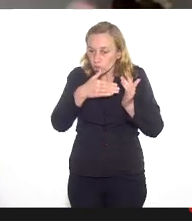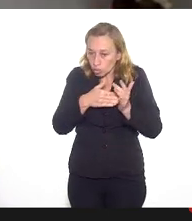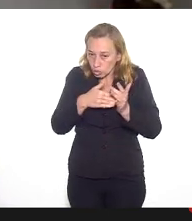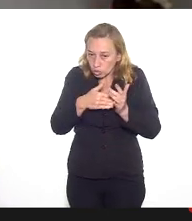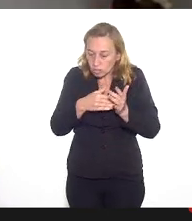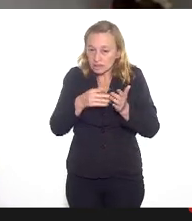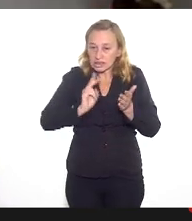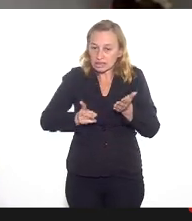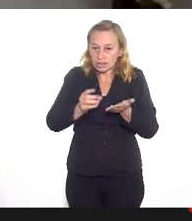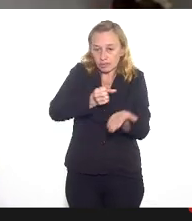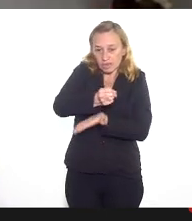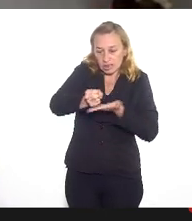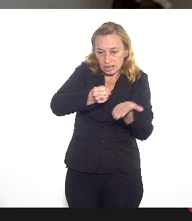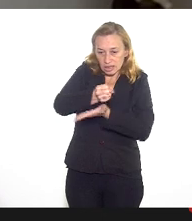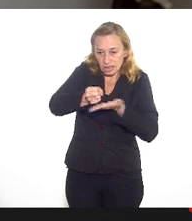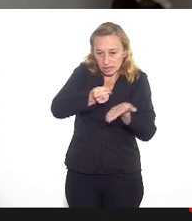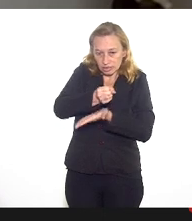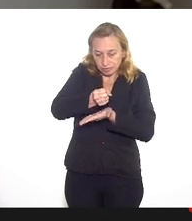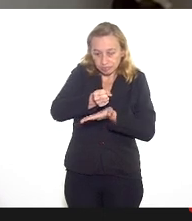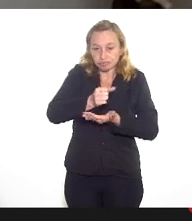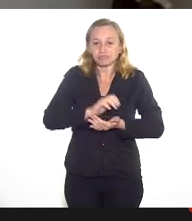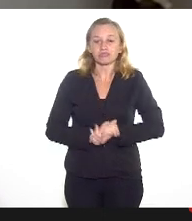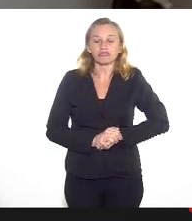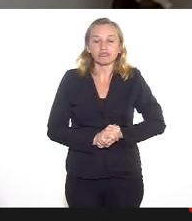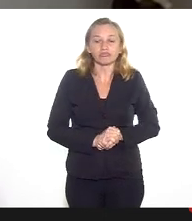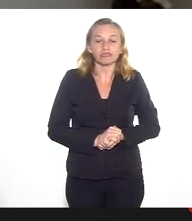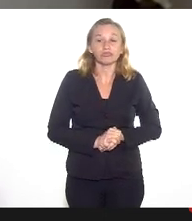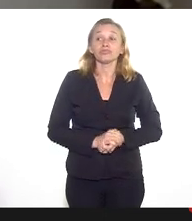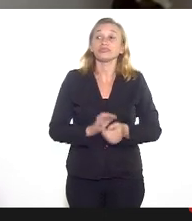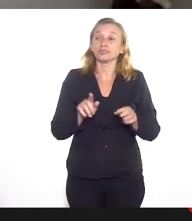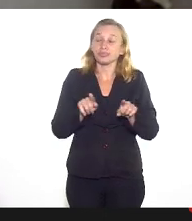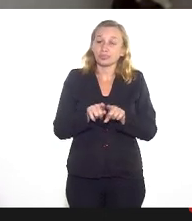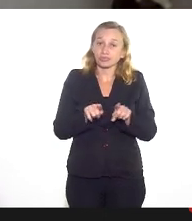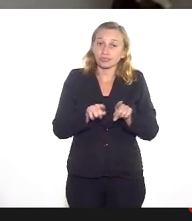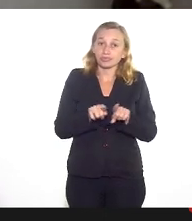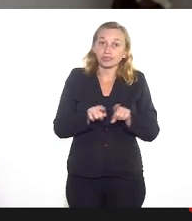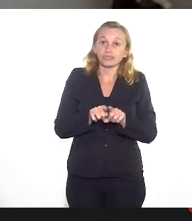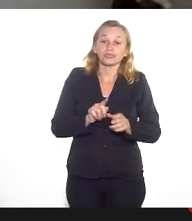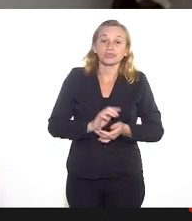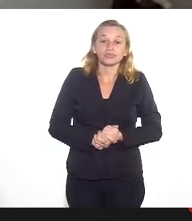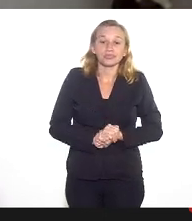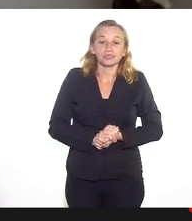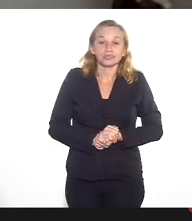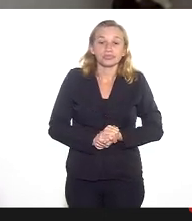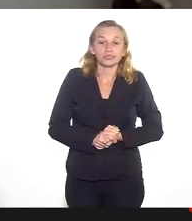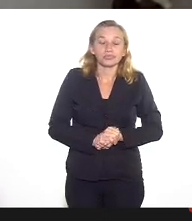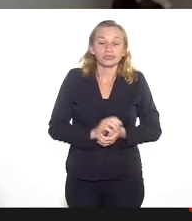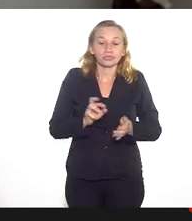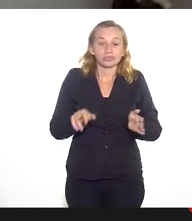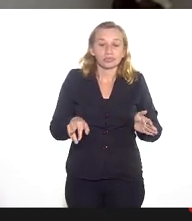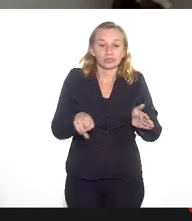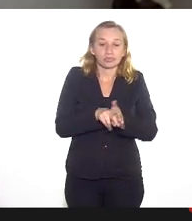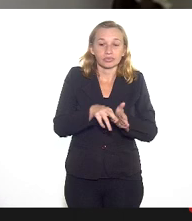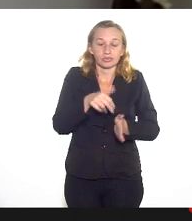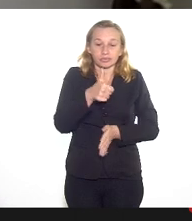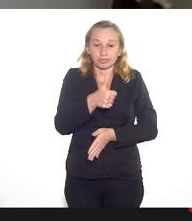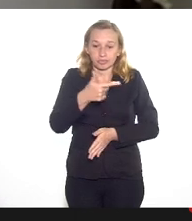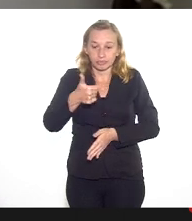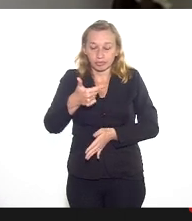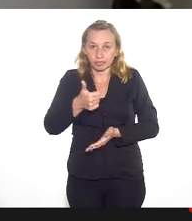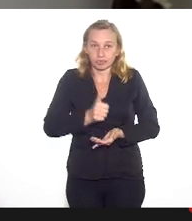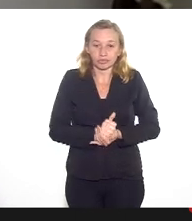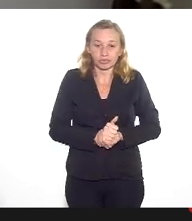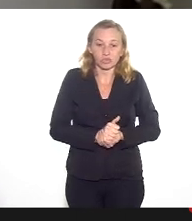sempre baseados na RAMP 12, né? E é de se esclarecer também que a resolução ANP 12 ela é